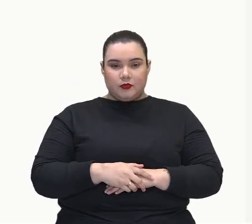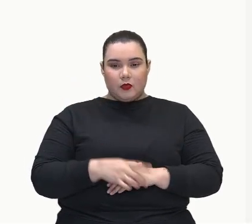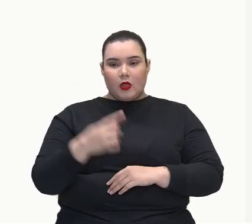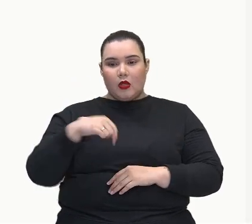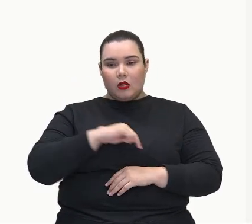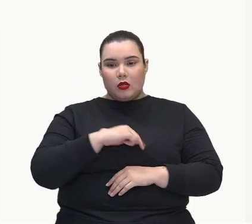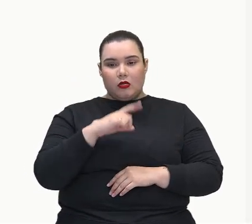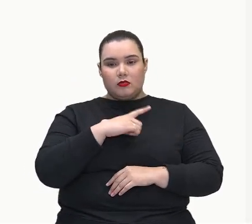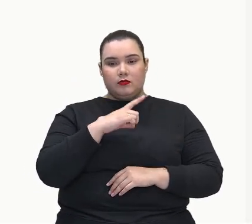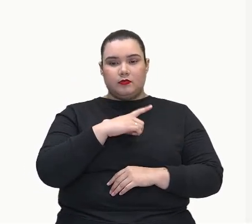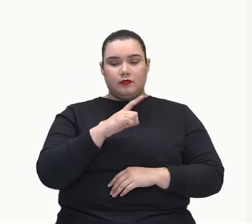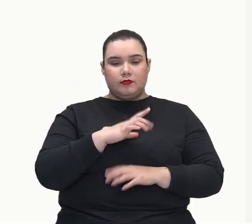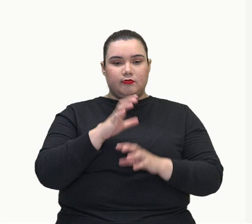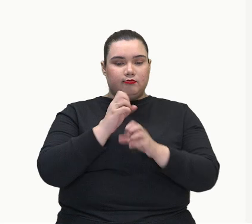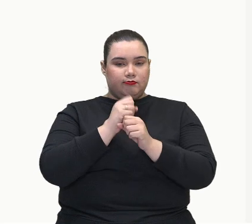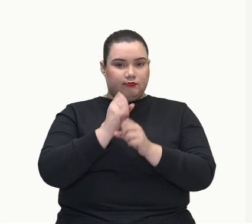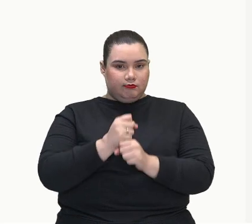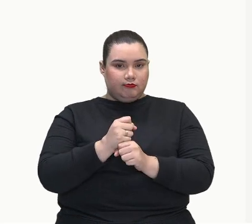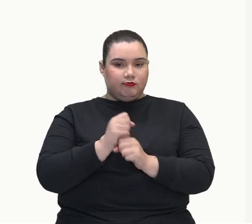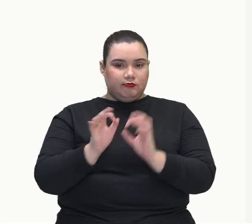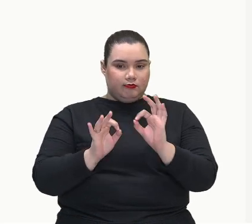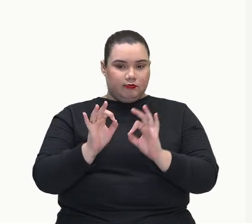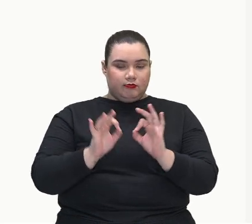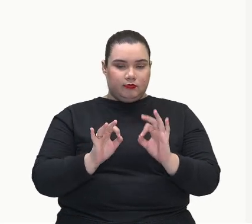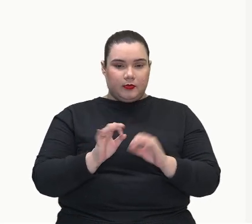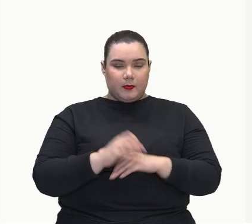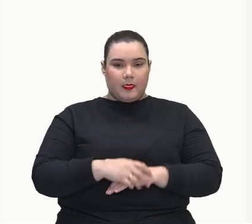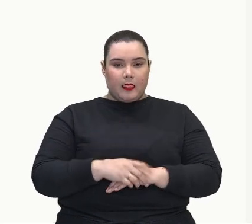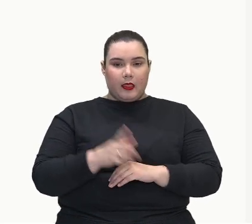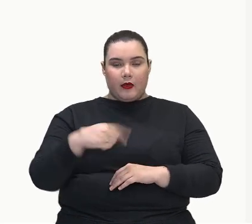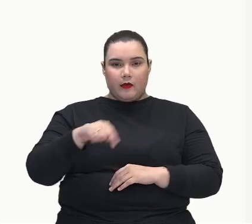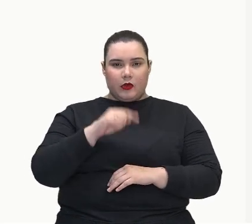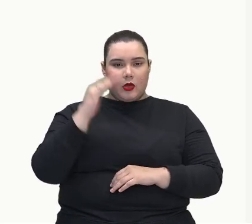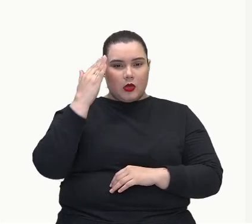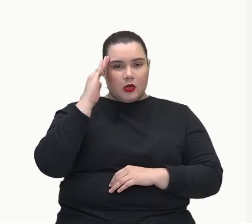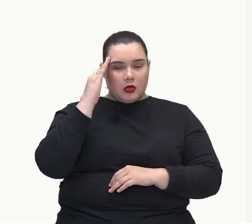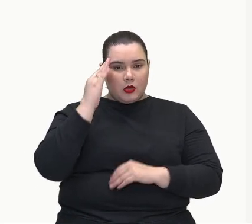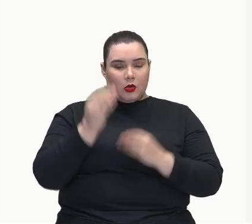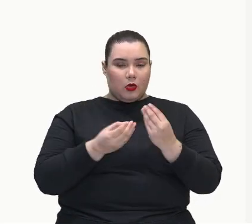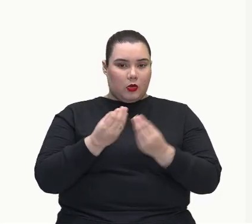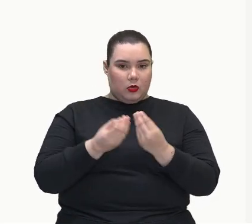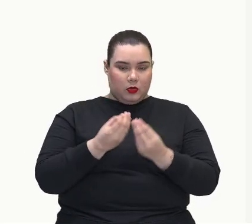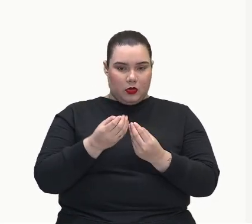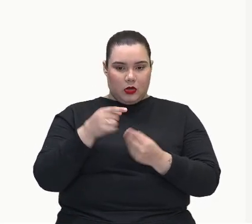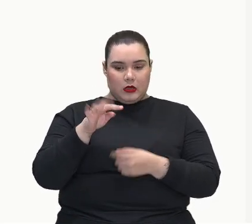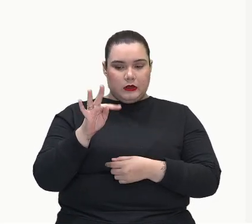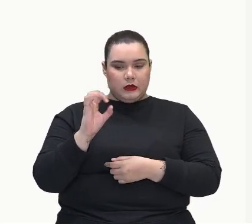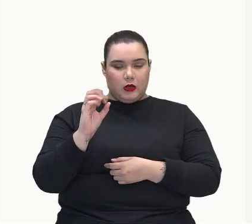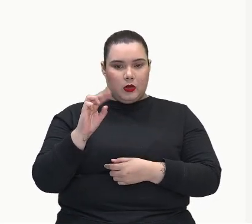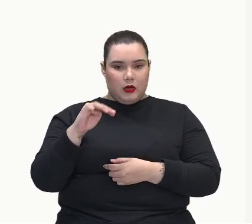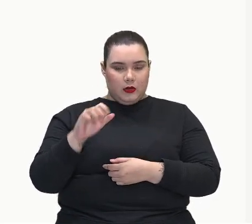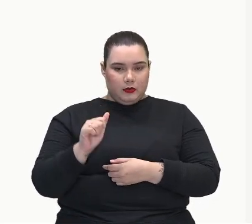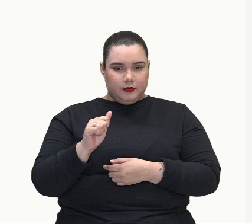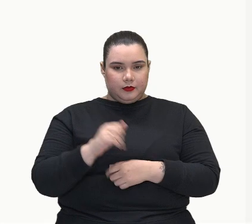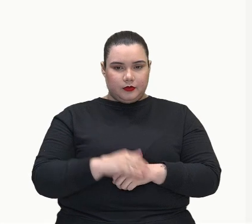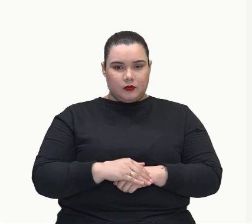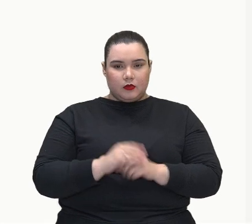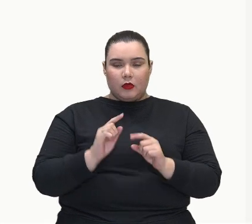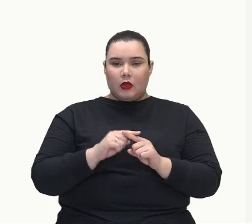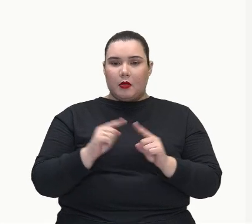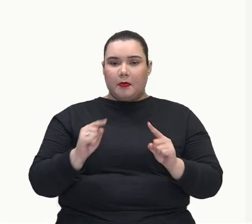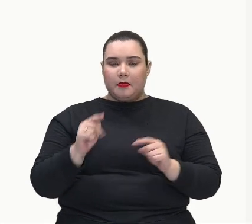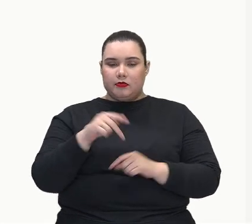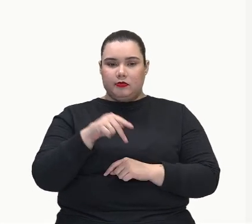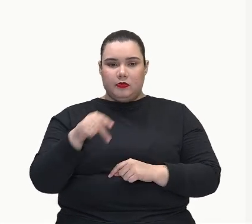fazendo o procedimento inverso, mas é só para vocês entenderem aqui o teorema de Tales. Mas aí, professora,